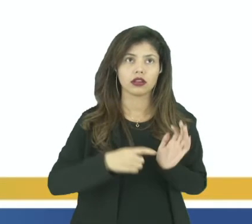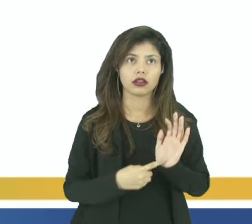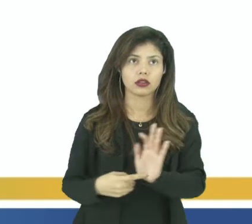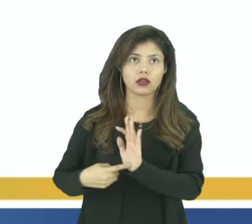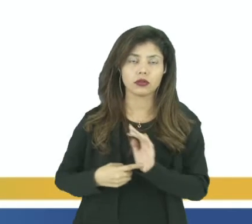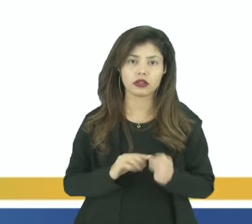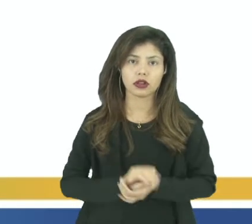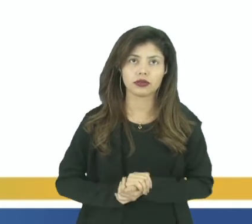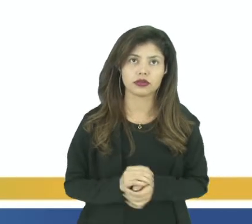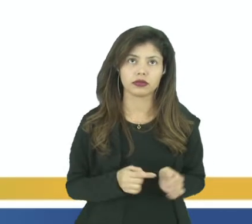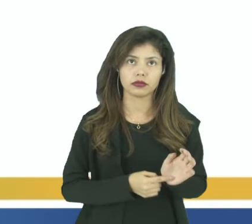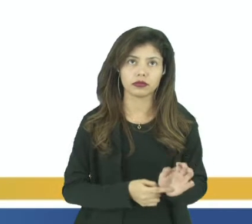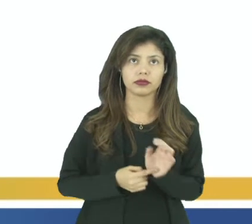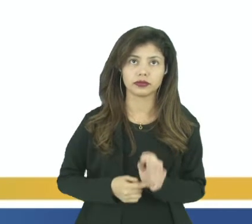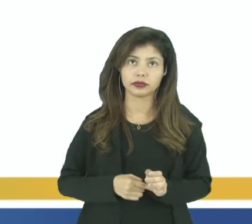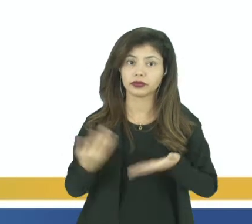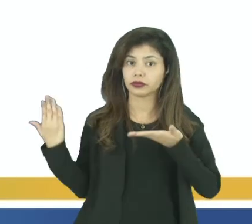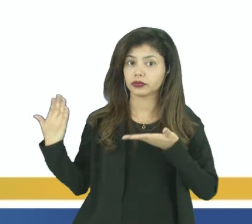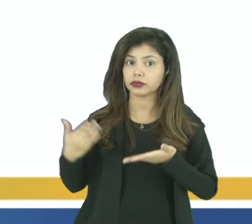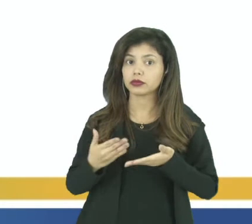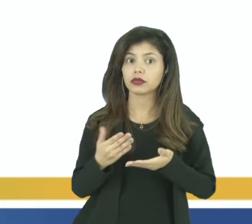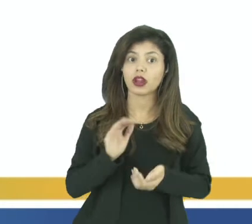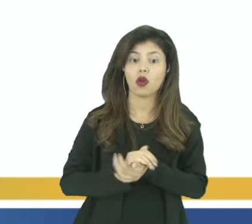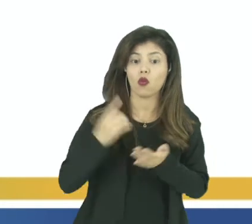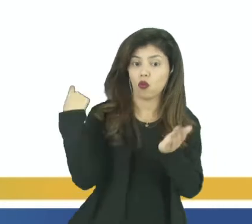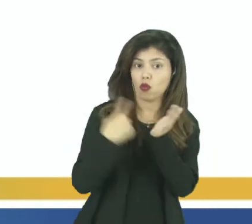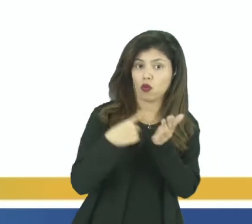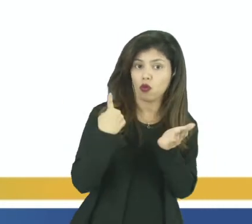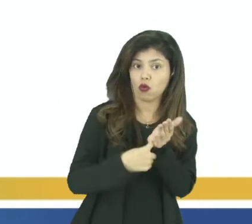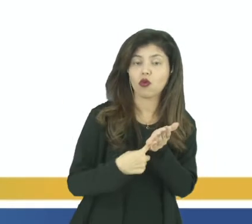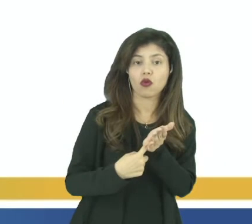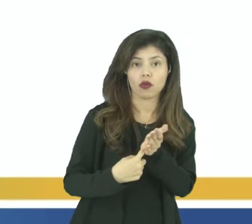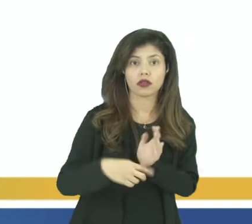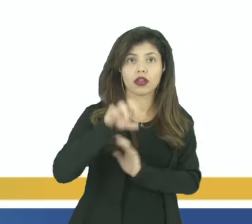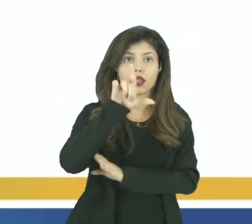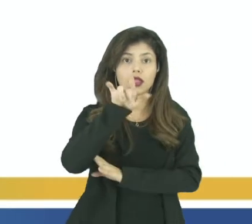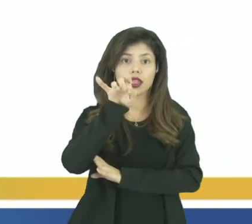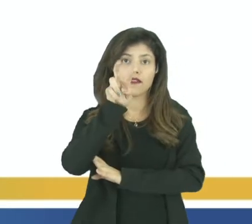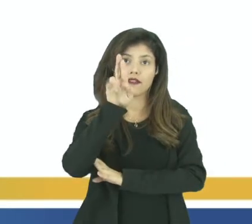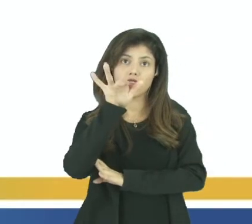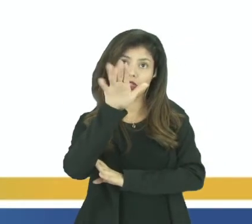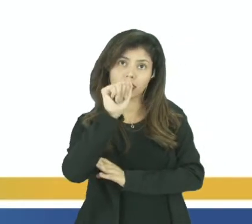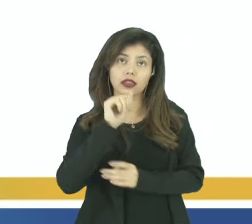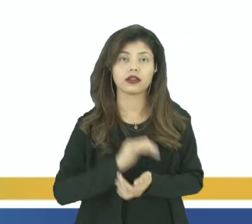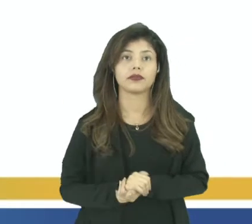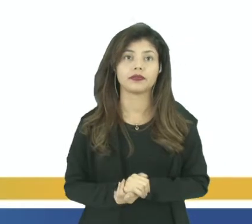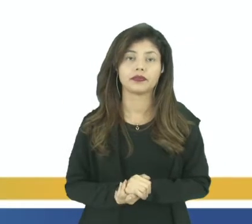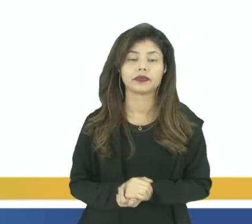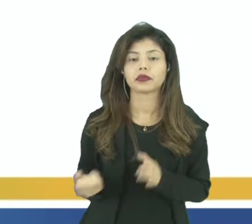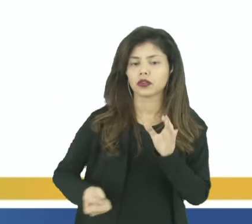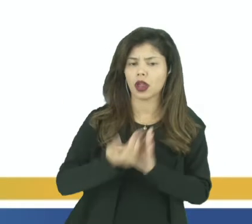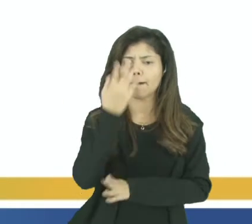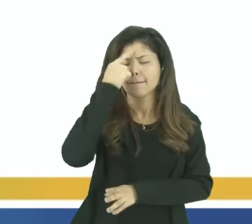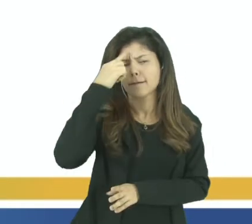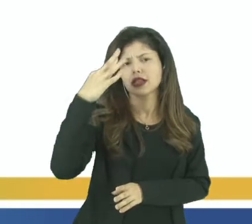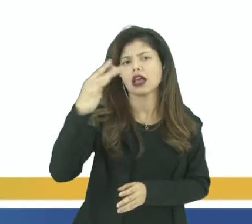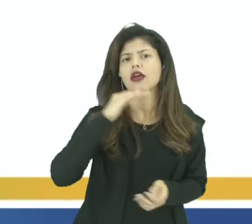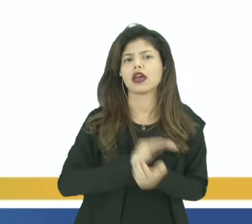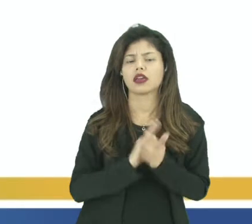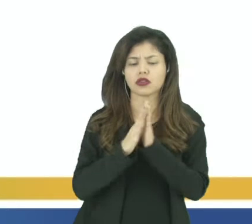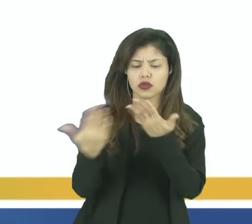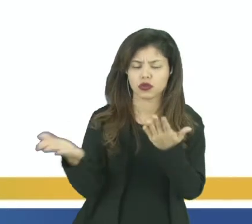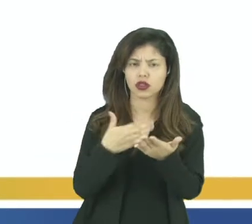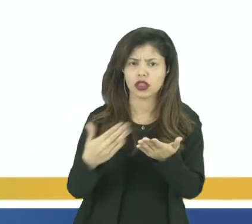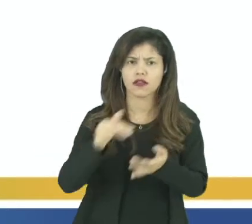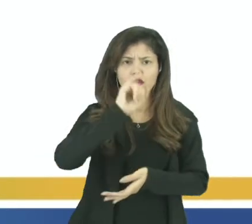houve um acordo com o Leviatã, que é um personagem criado por Hobbes, né, com base no livro de